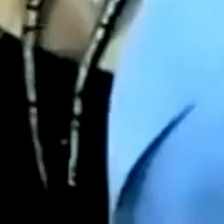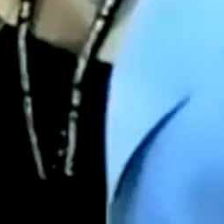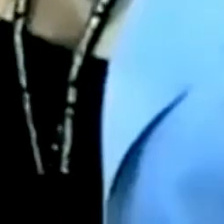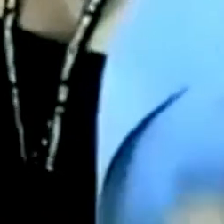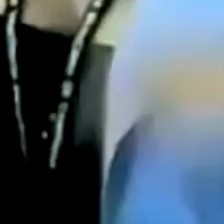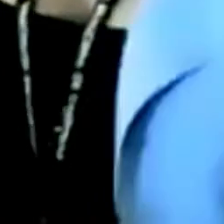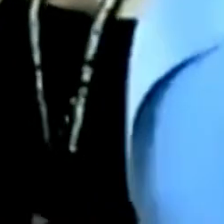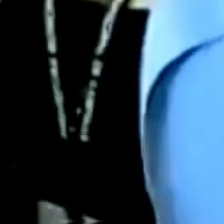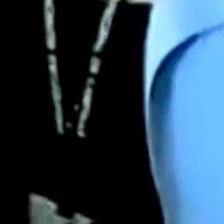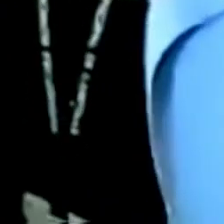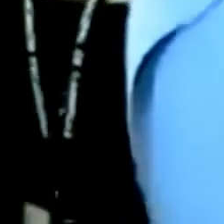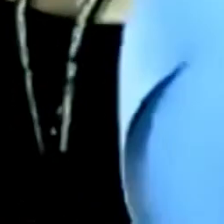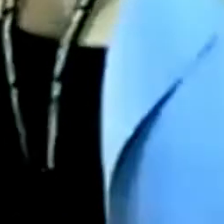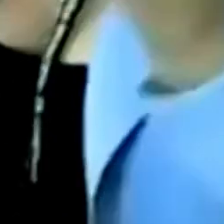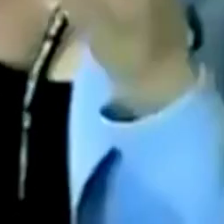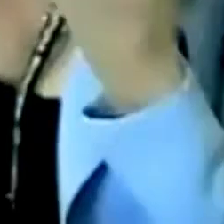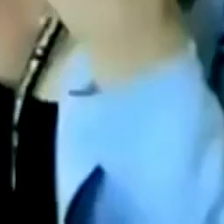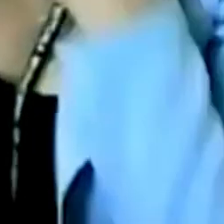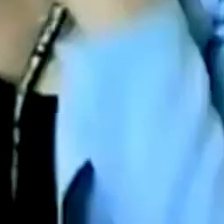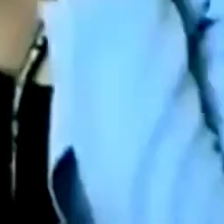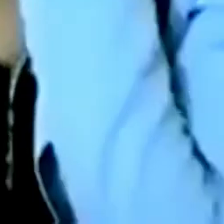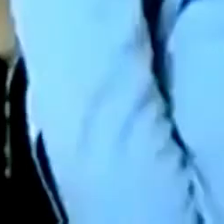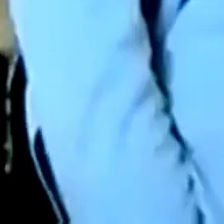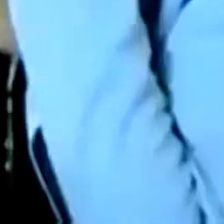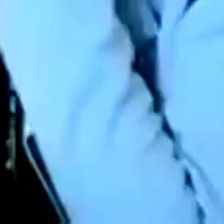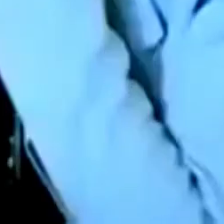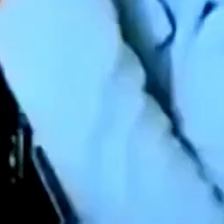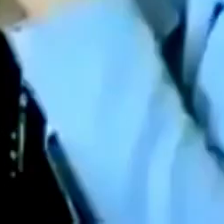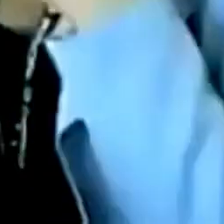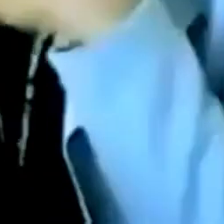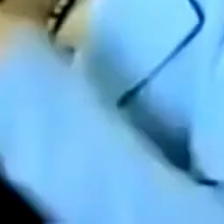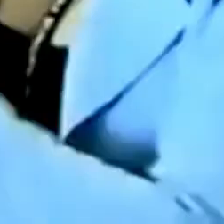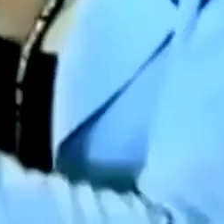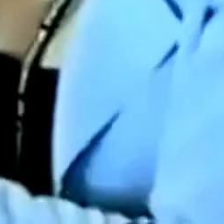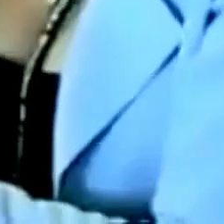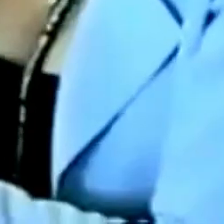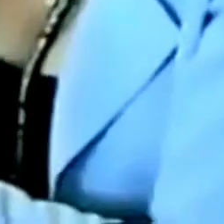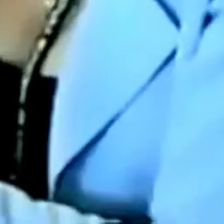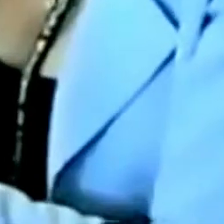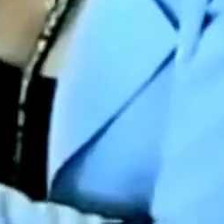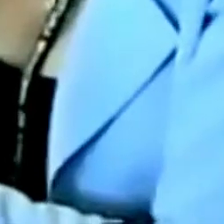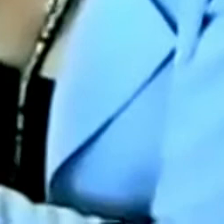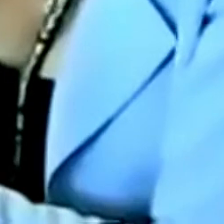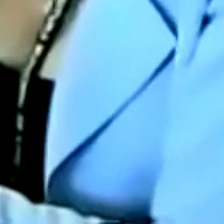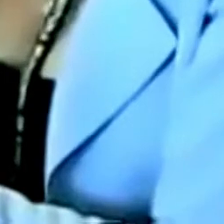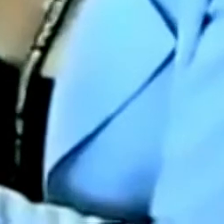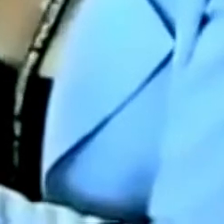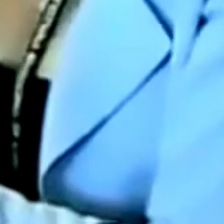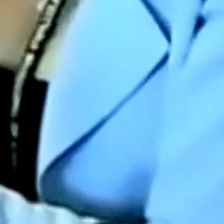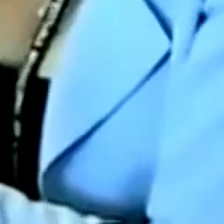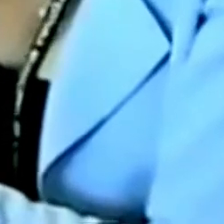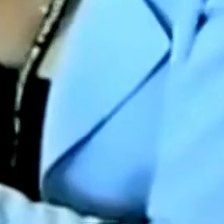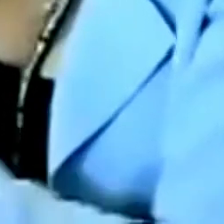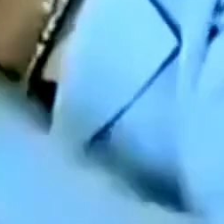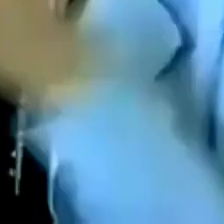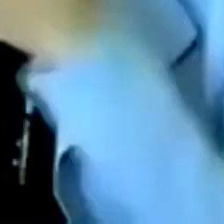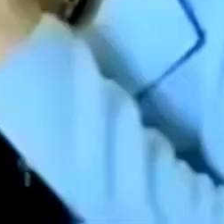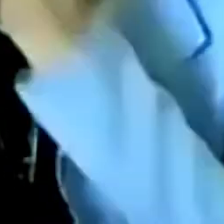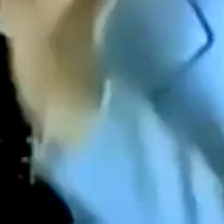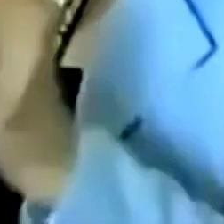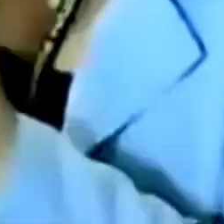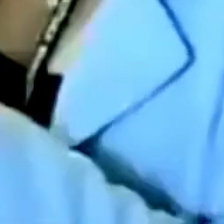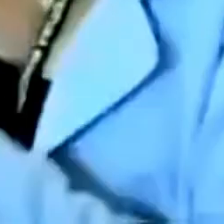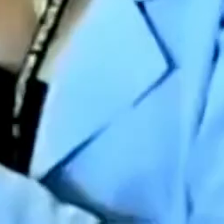o que eu vou começar só de trás para frente aquelas perguntas da novela amor à